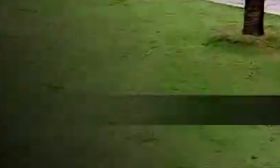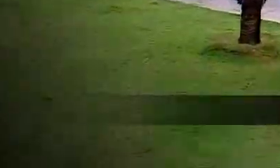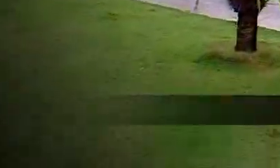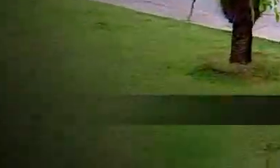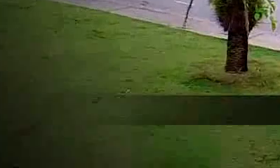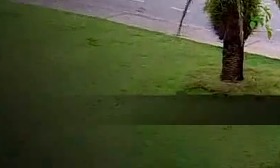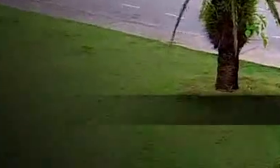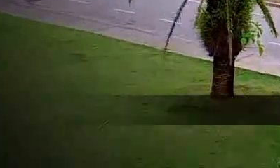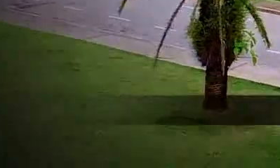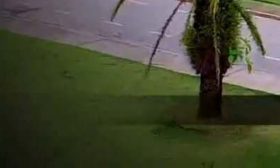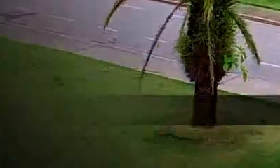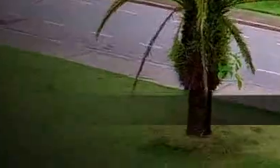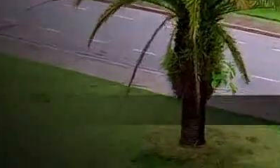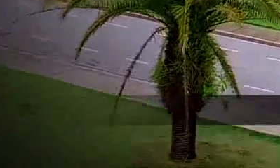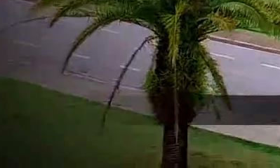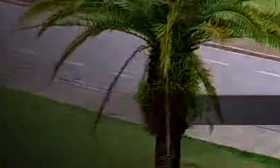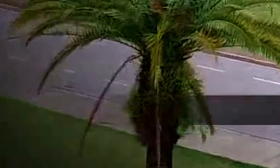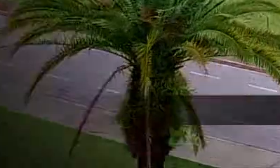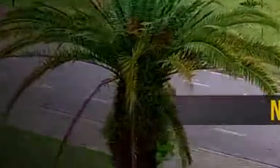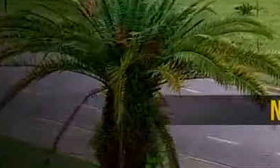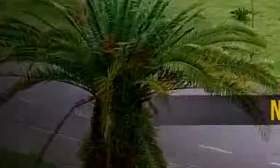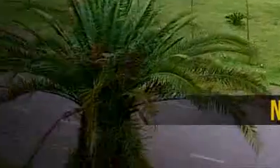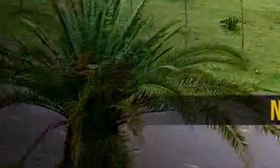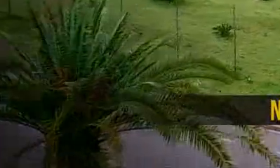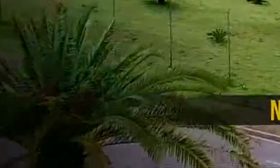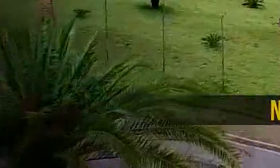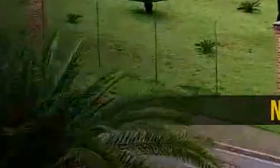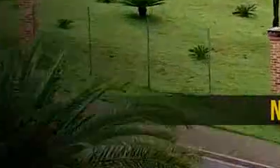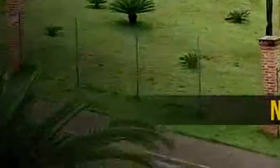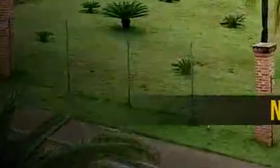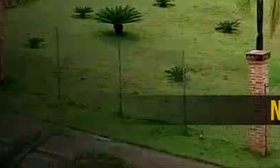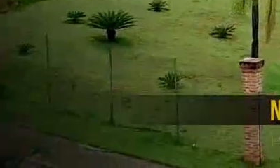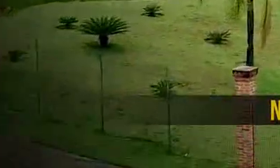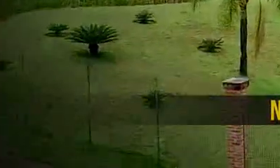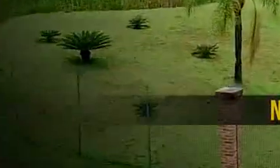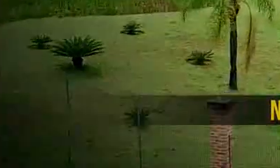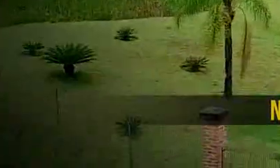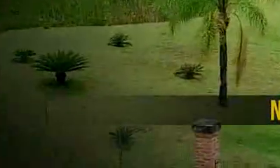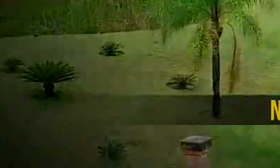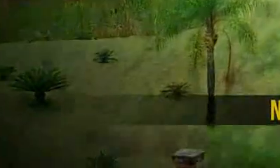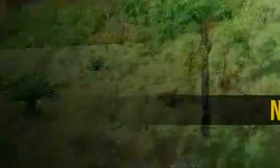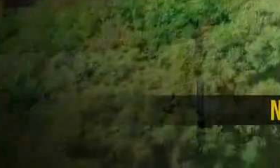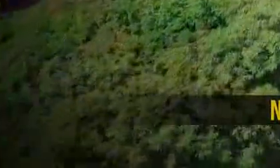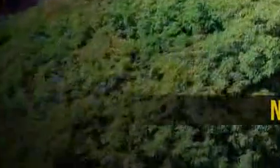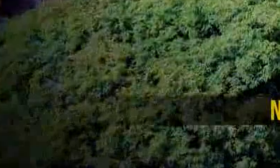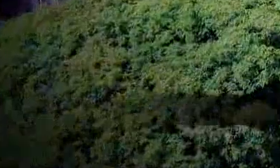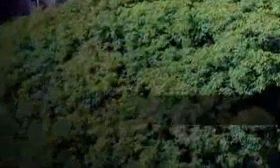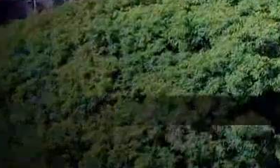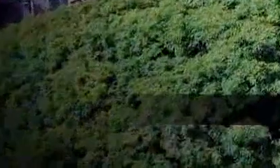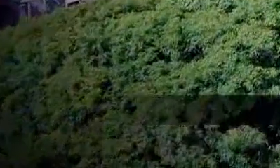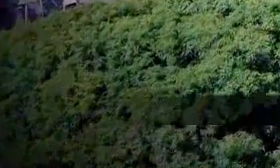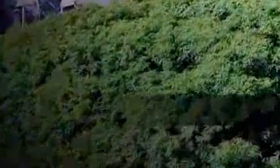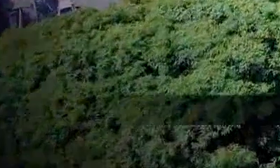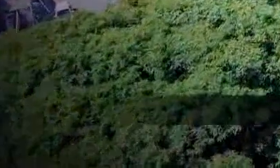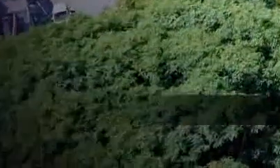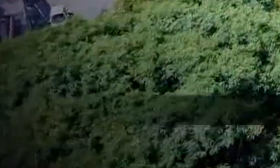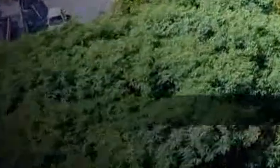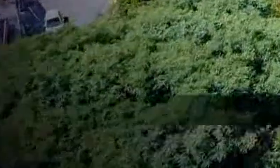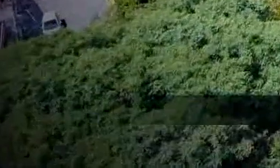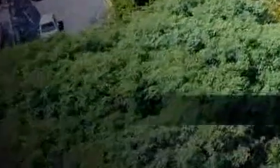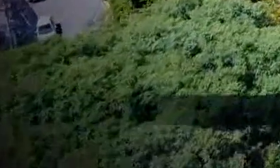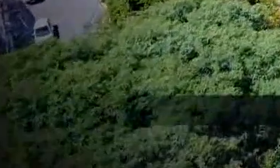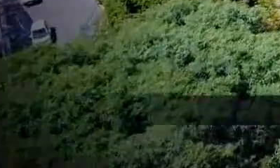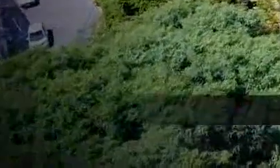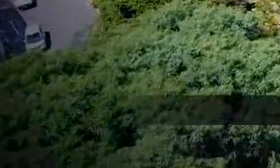nossos, tem mais vida Nossa vida no teu seio, mais amores Ó pátria amada,